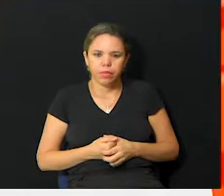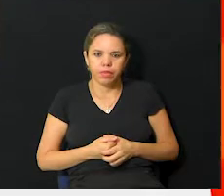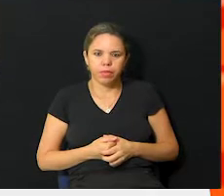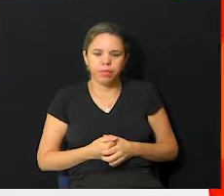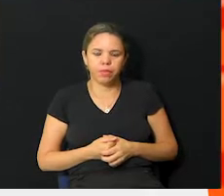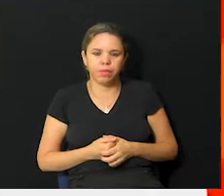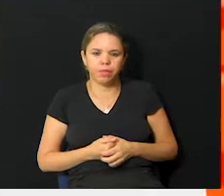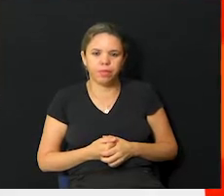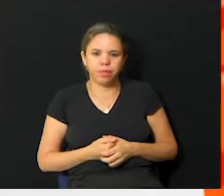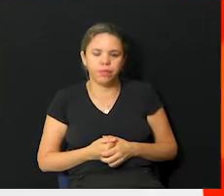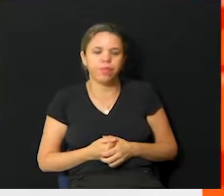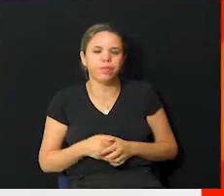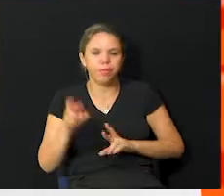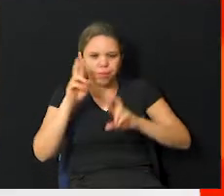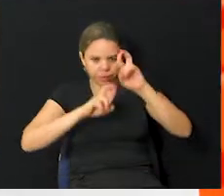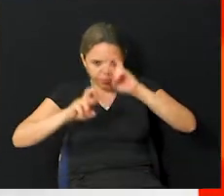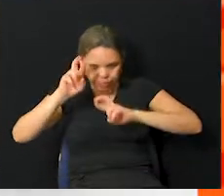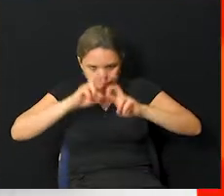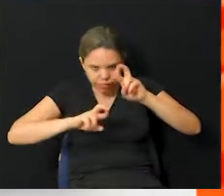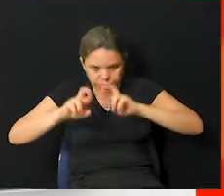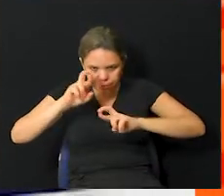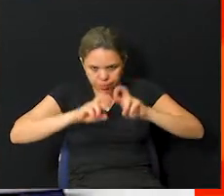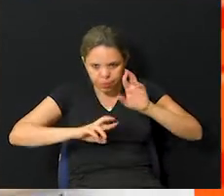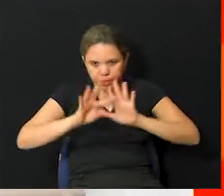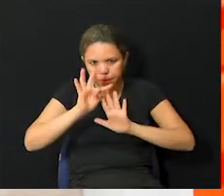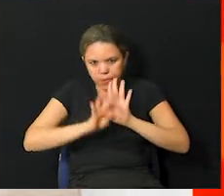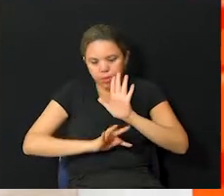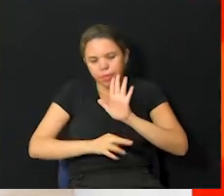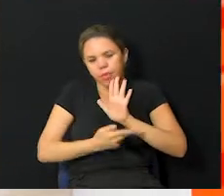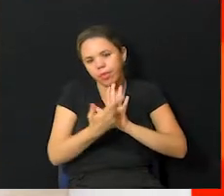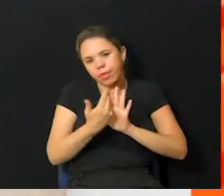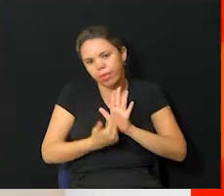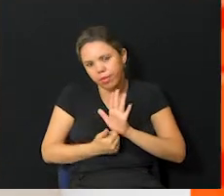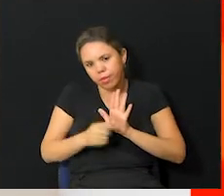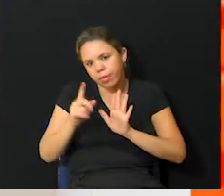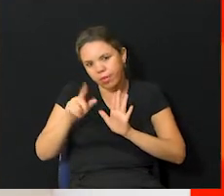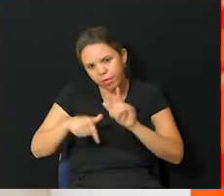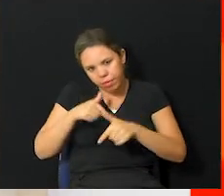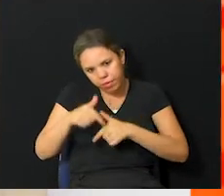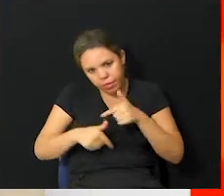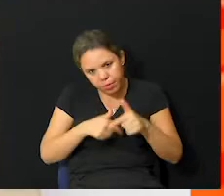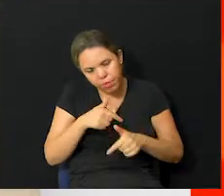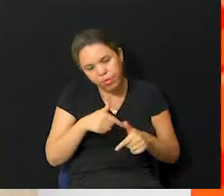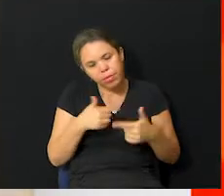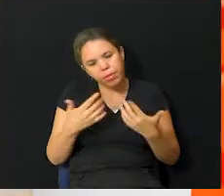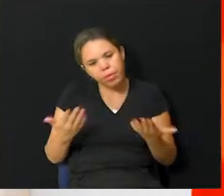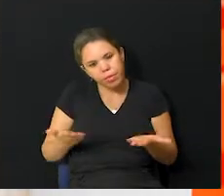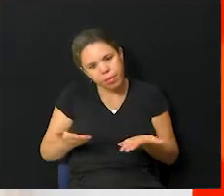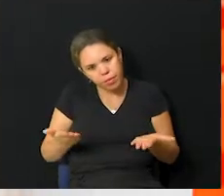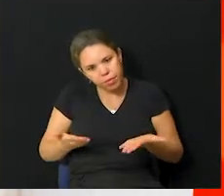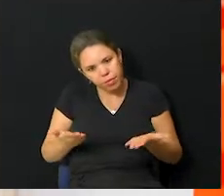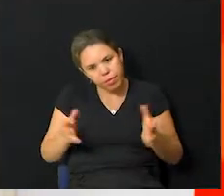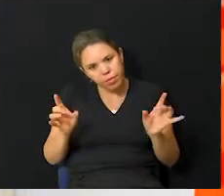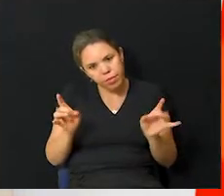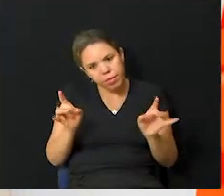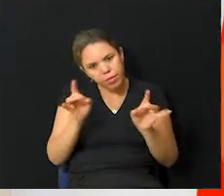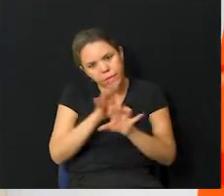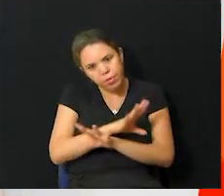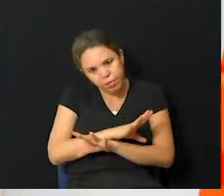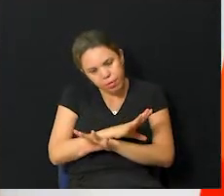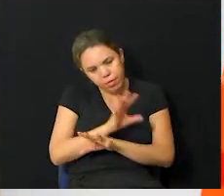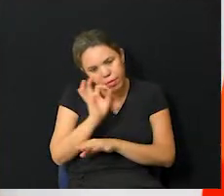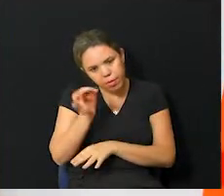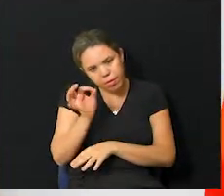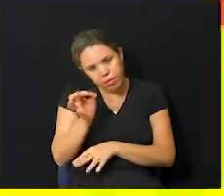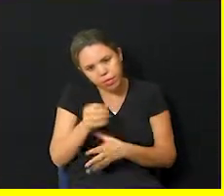mas a parte de revisão de todos esses formatos foi bastante trabalhosa. Enfim, agora está tudo prontinho,